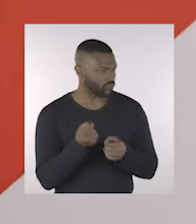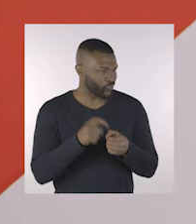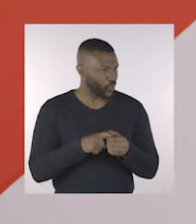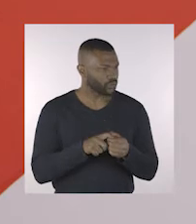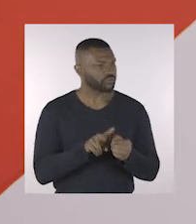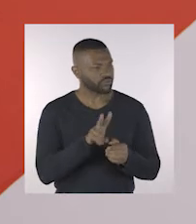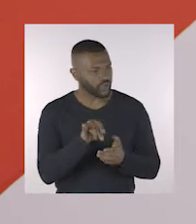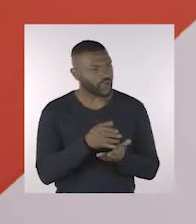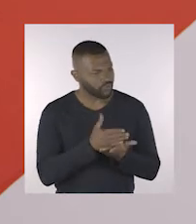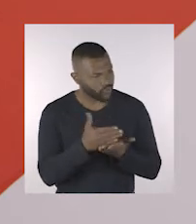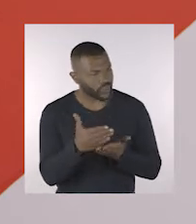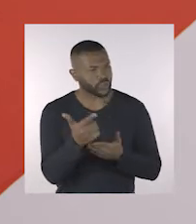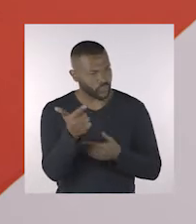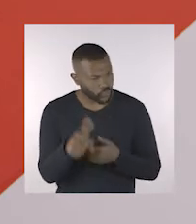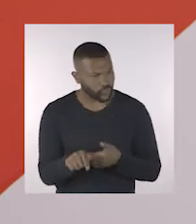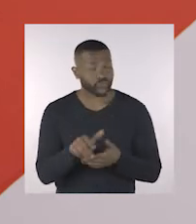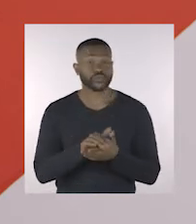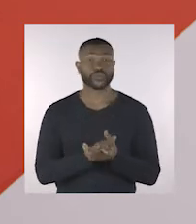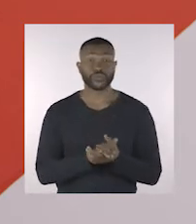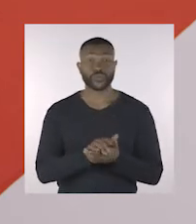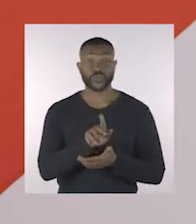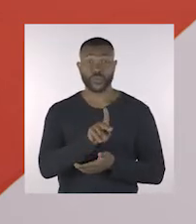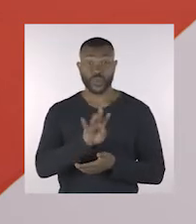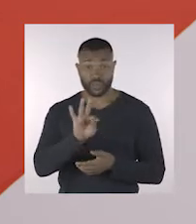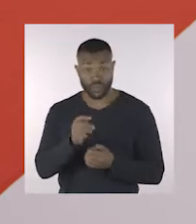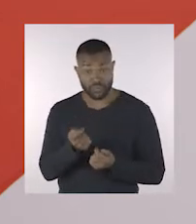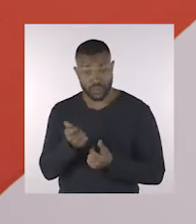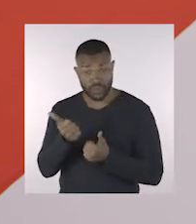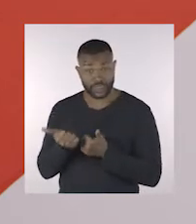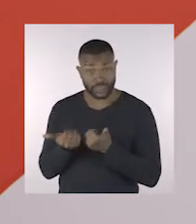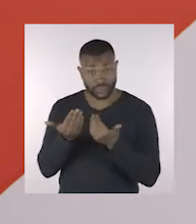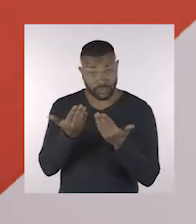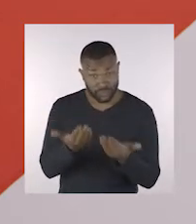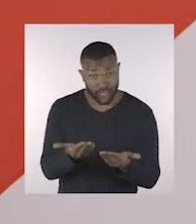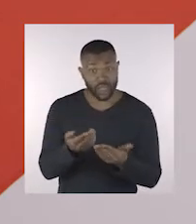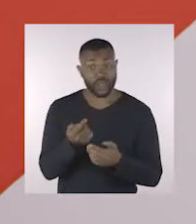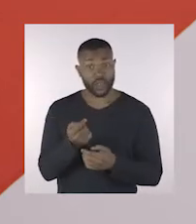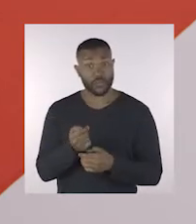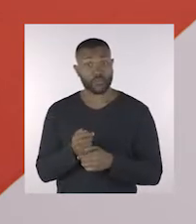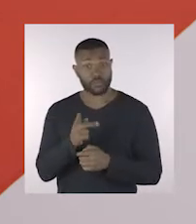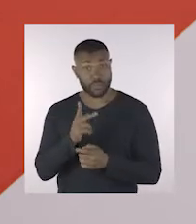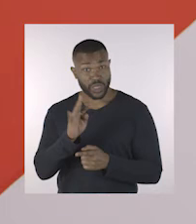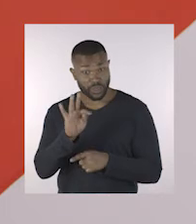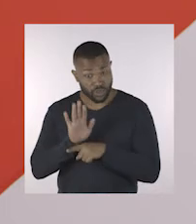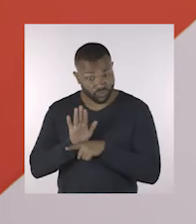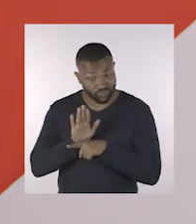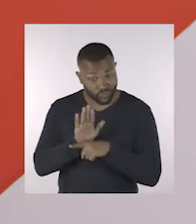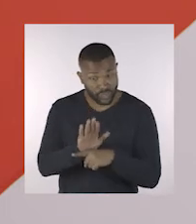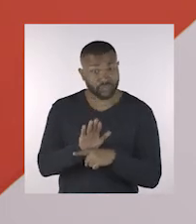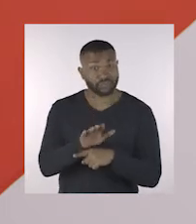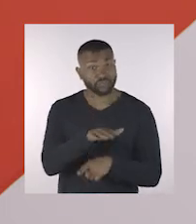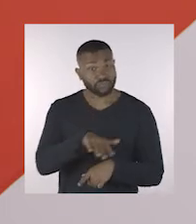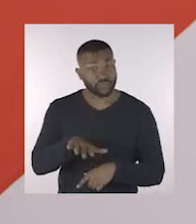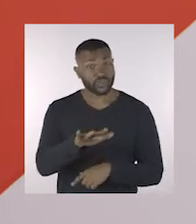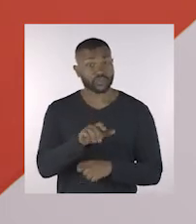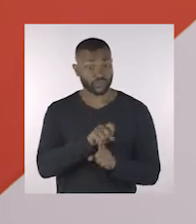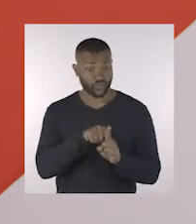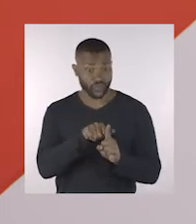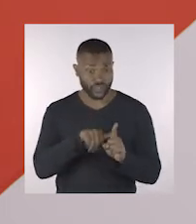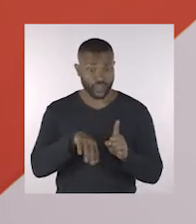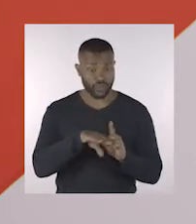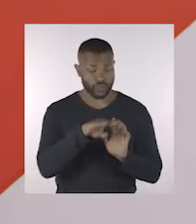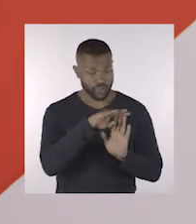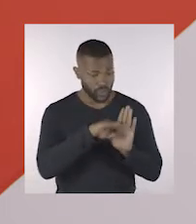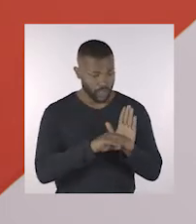primeiro dia e isso vai voltar no primeiro dia o PT dá o benefício o PT investe na área social o